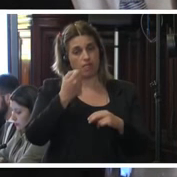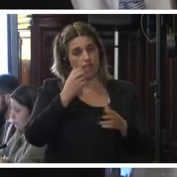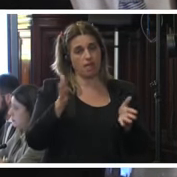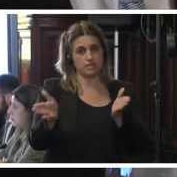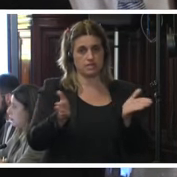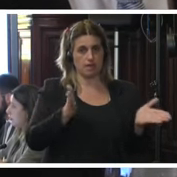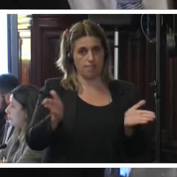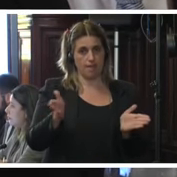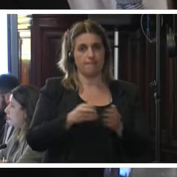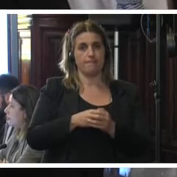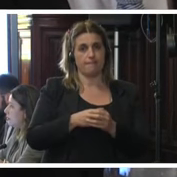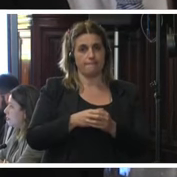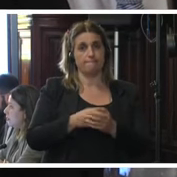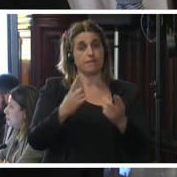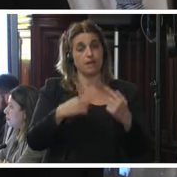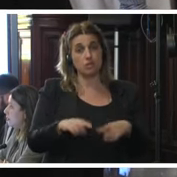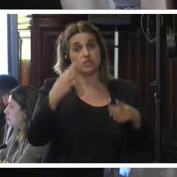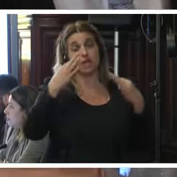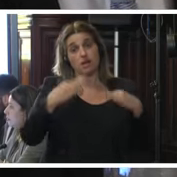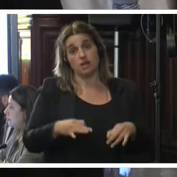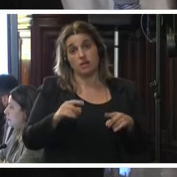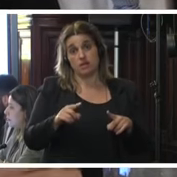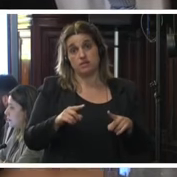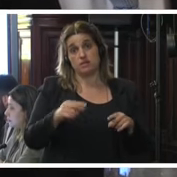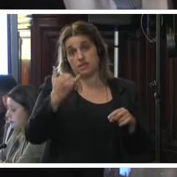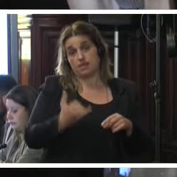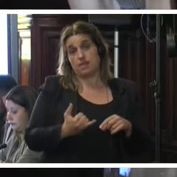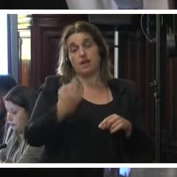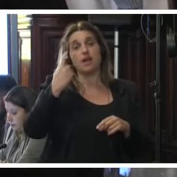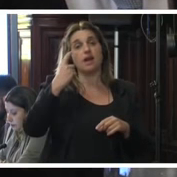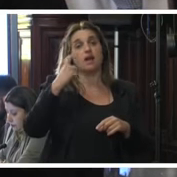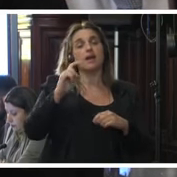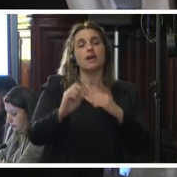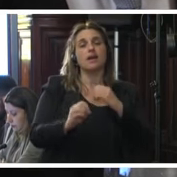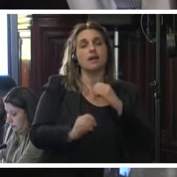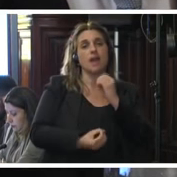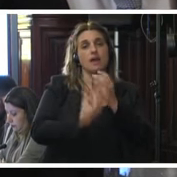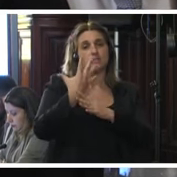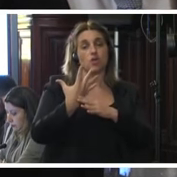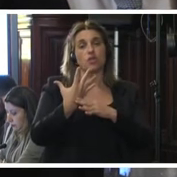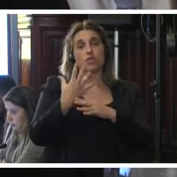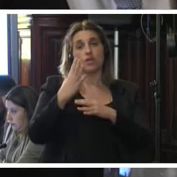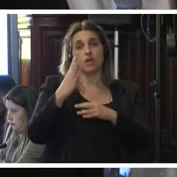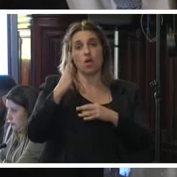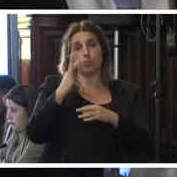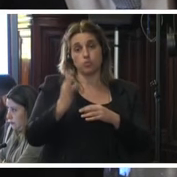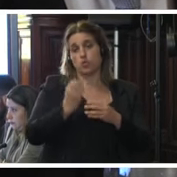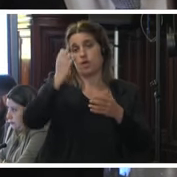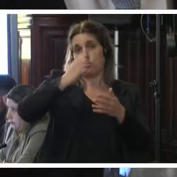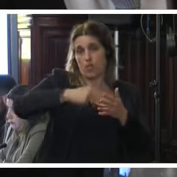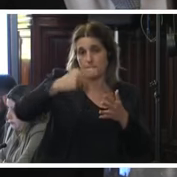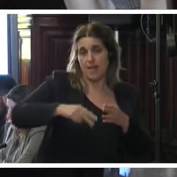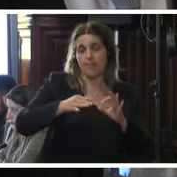de oportunidades de inclusão social e de autonomia para os jovens, oferta de serviços públicos e espaços